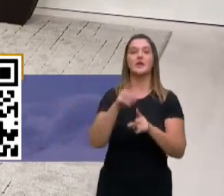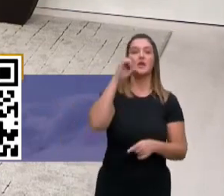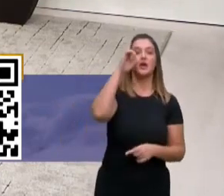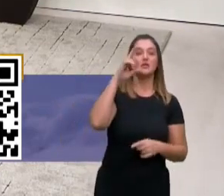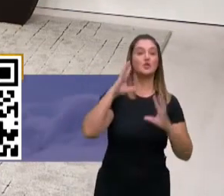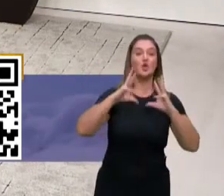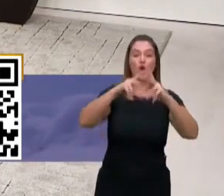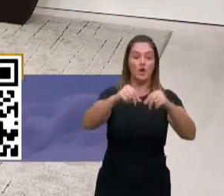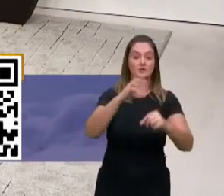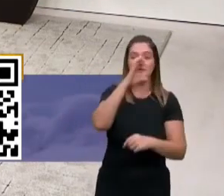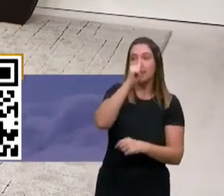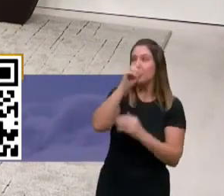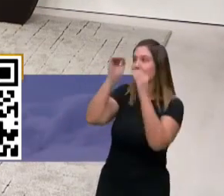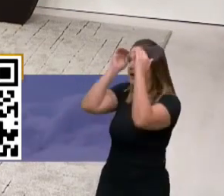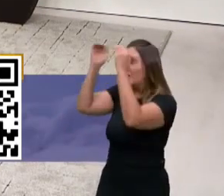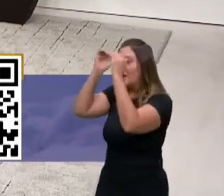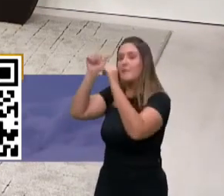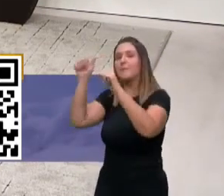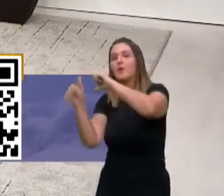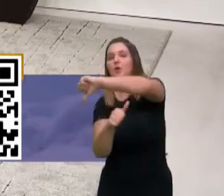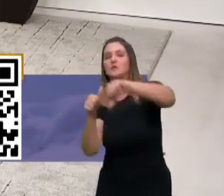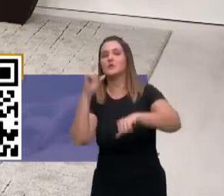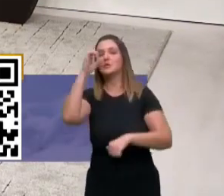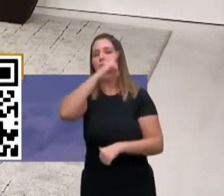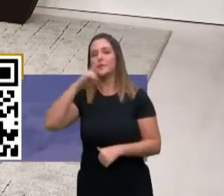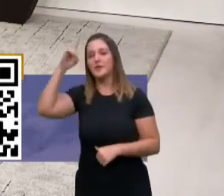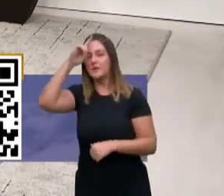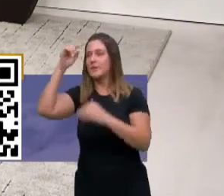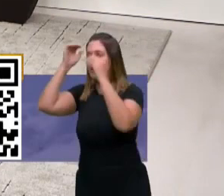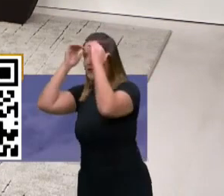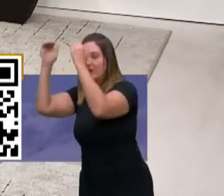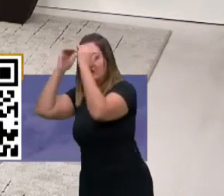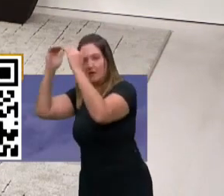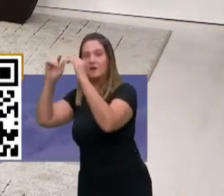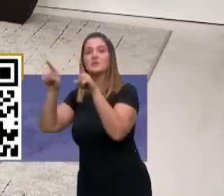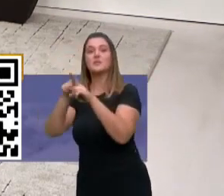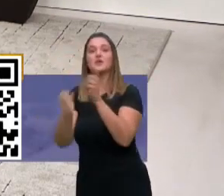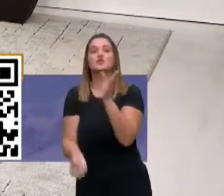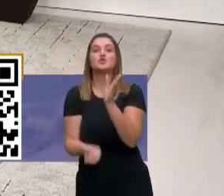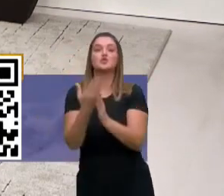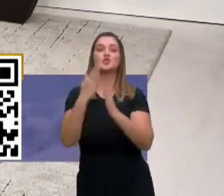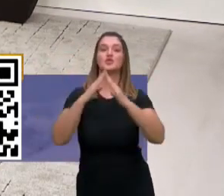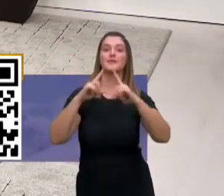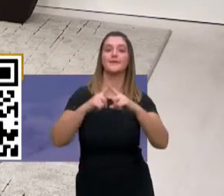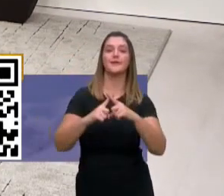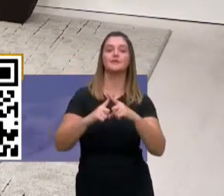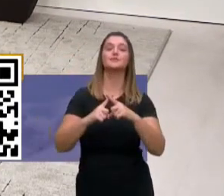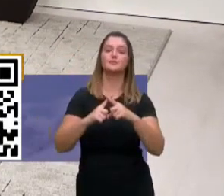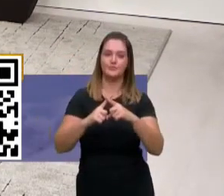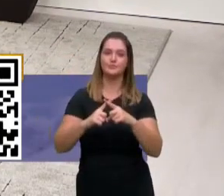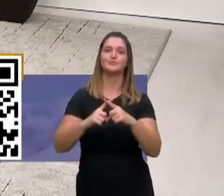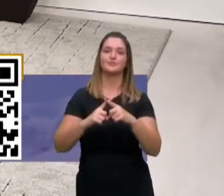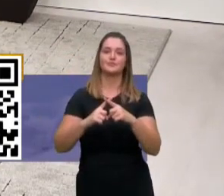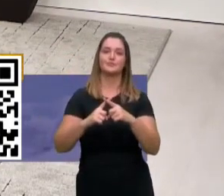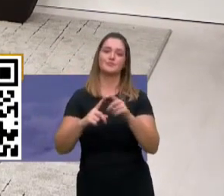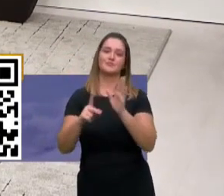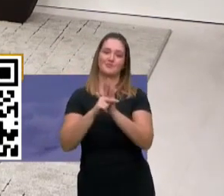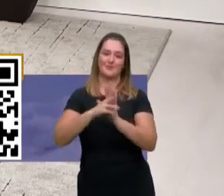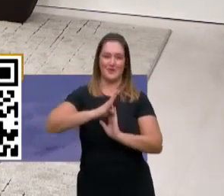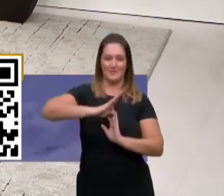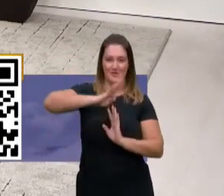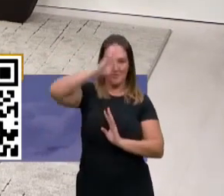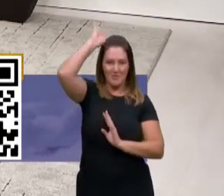do sábado para o domingo, e aqui surgiu a Igreja Romana. Por volta do ano 380-381,